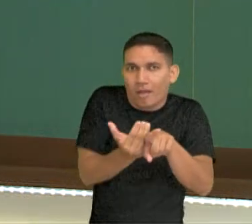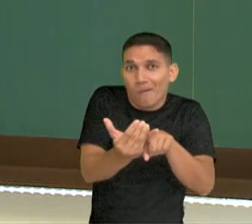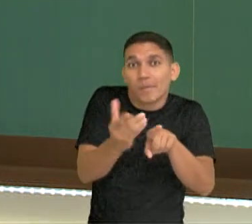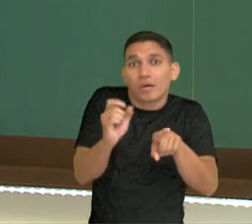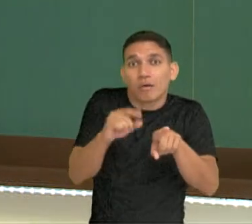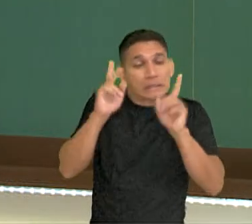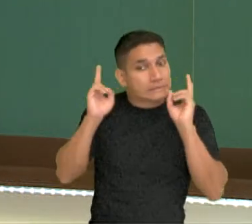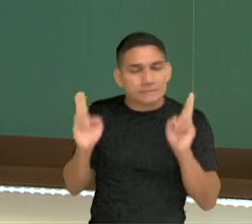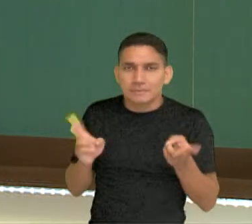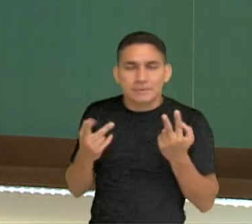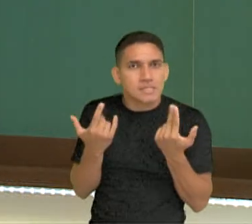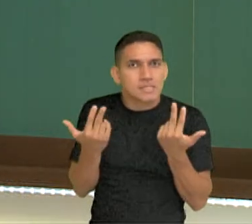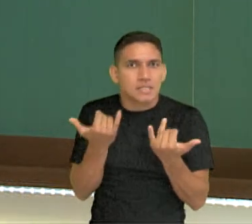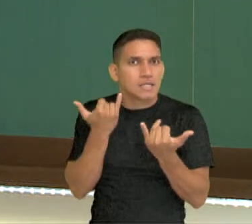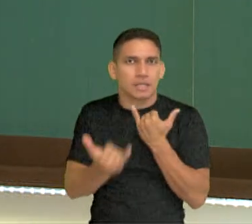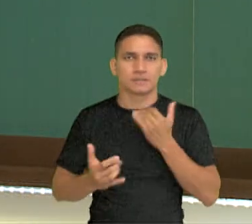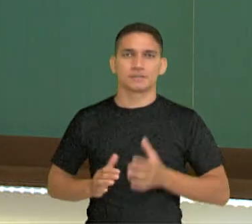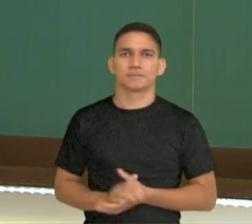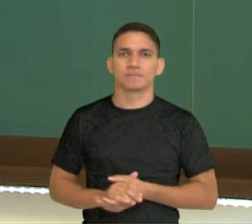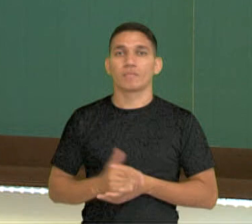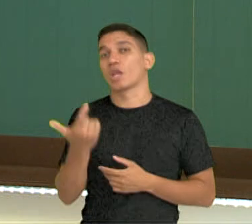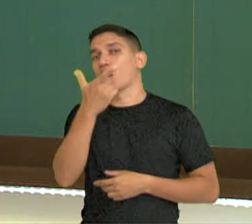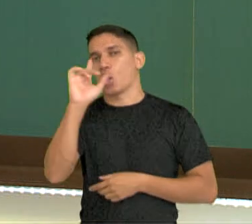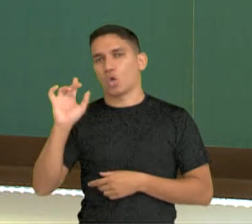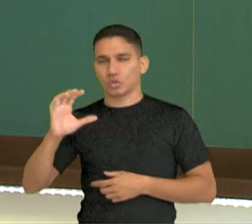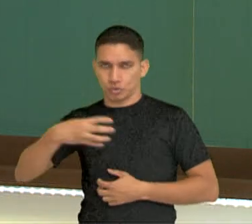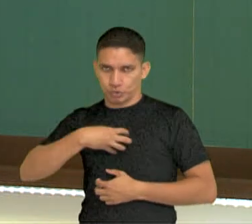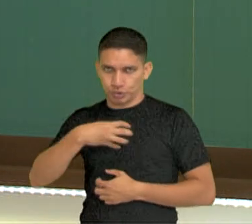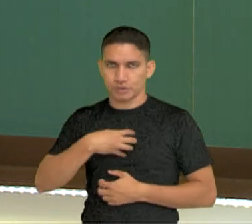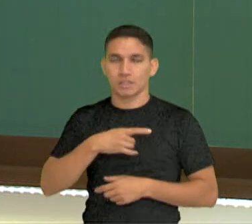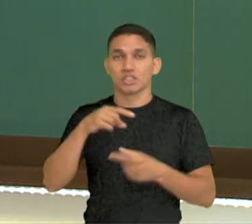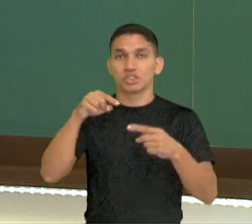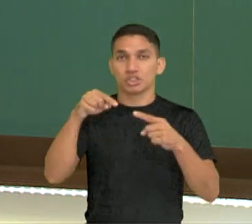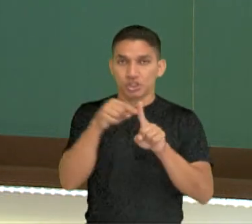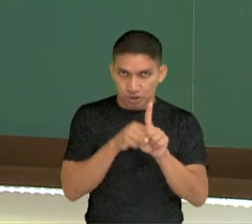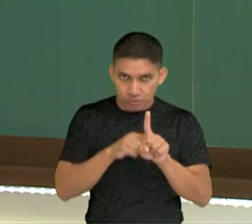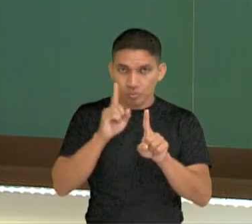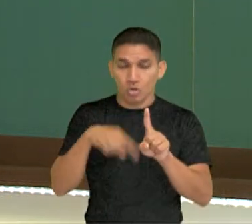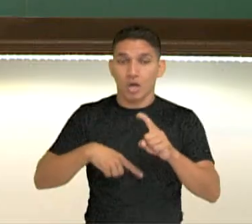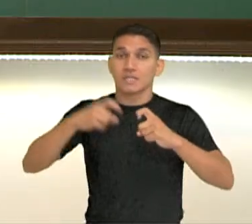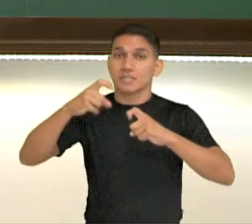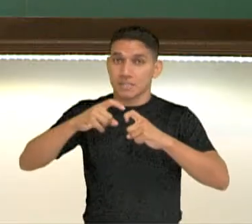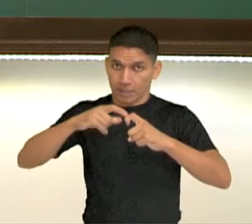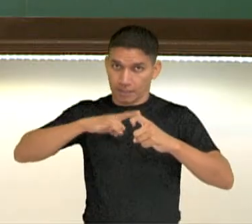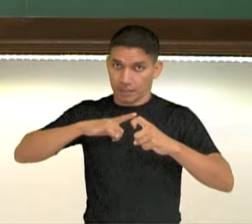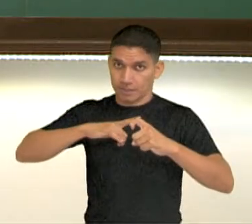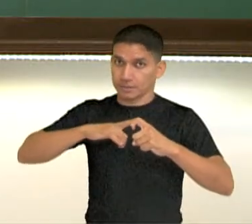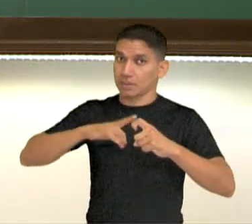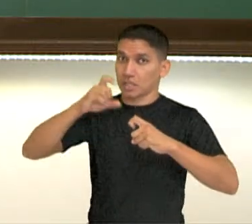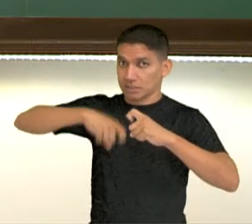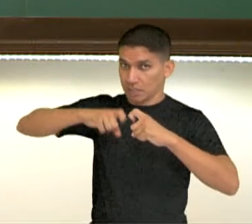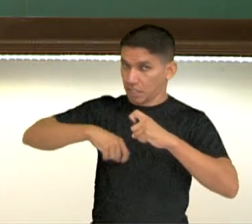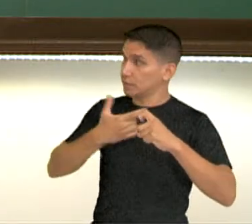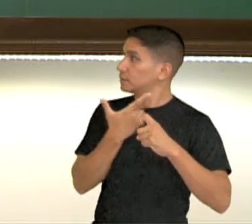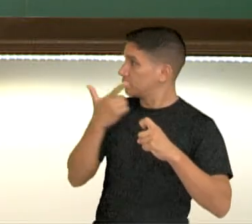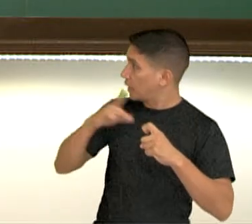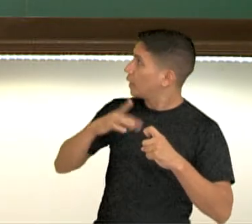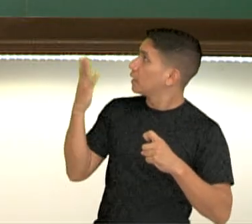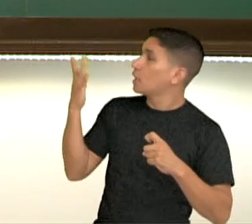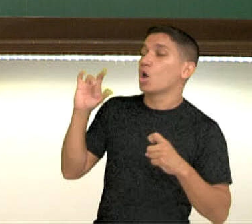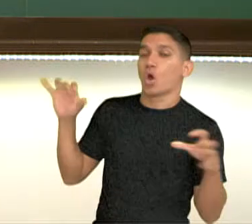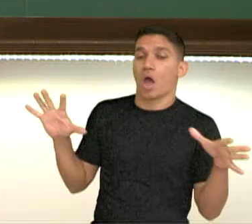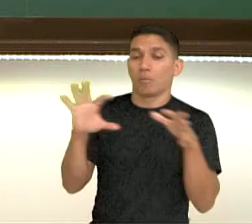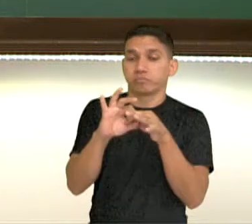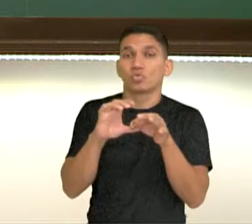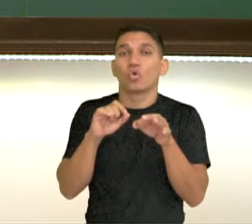são idênticas. Já a reprodução sexuada, também chamada de conjugação, não ocorre o